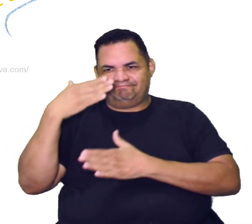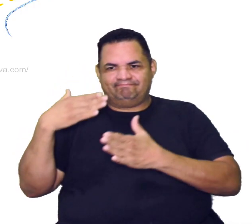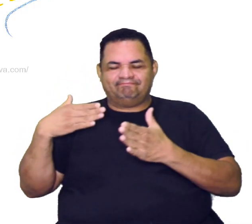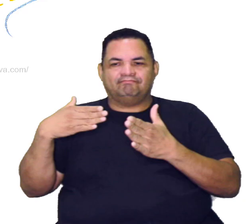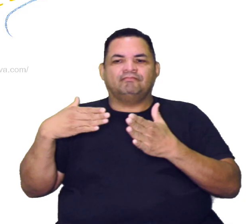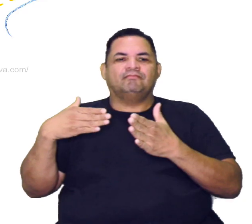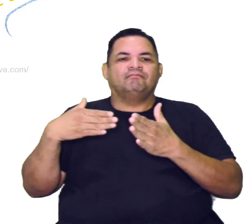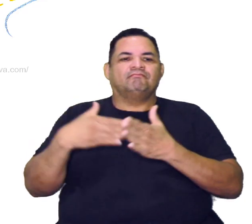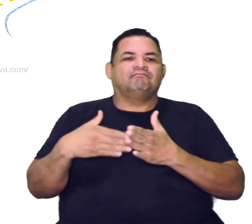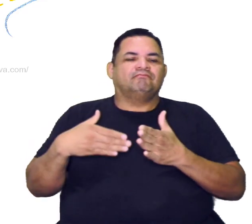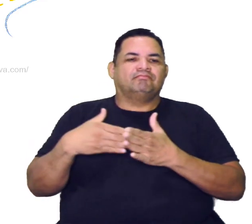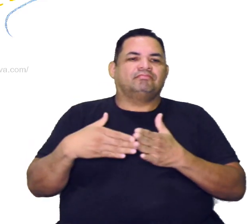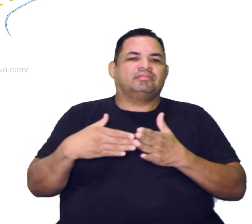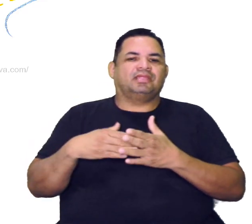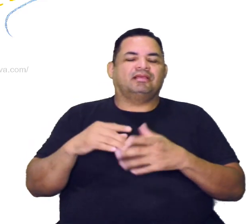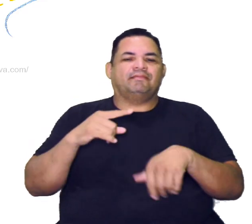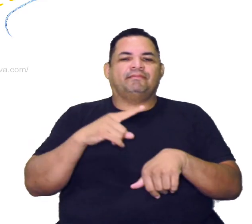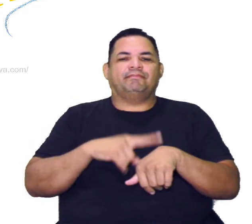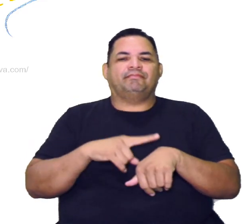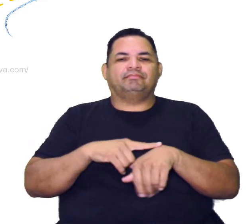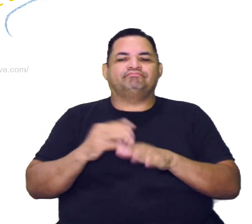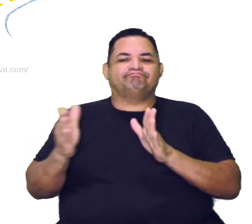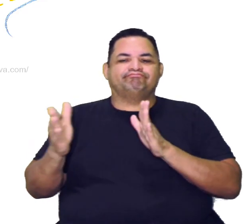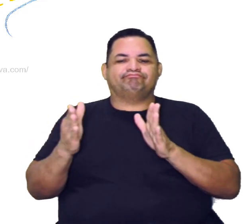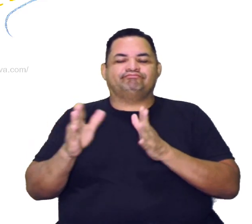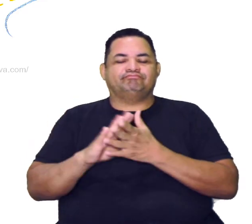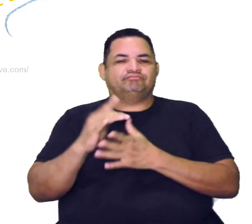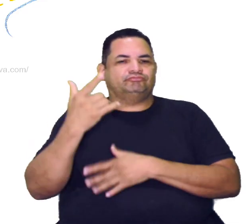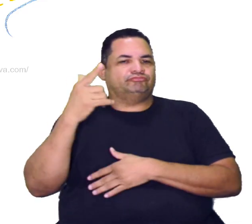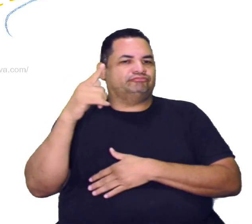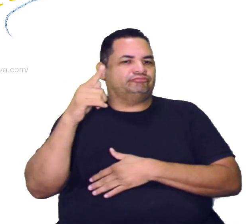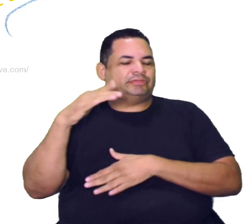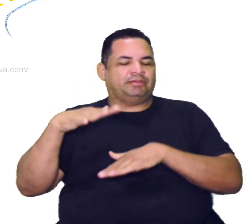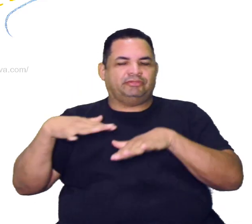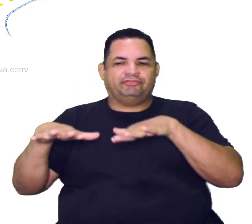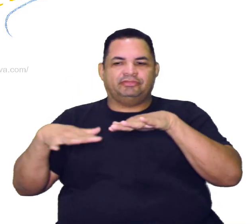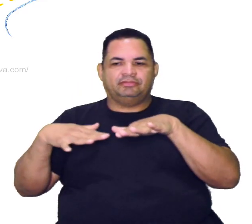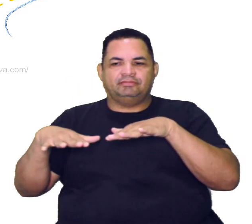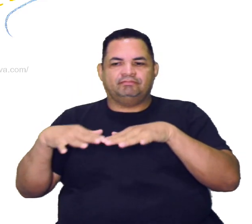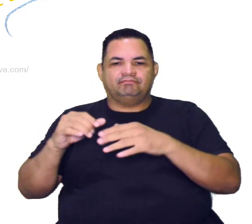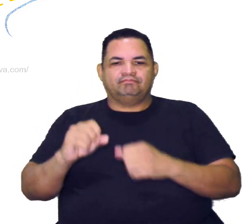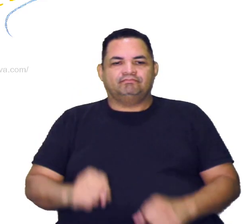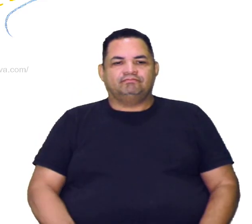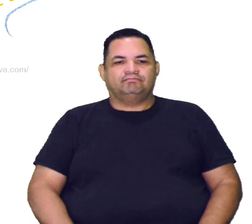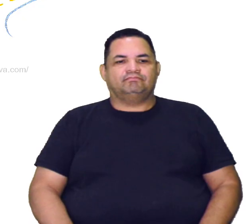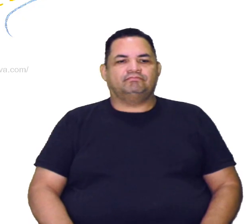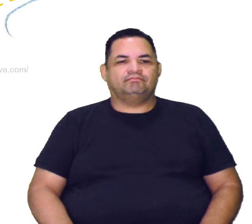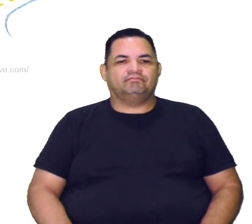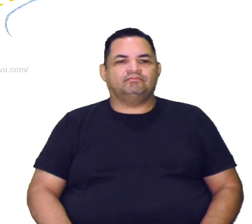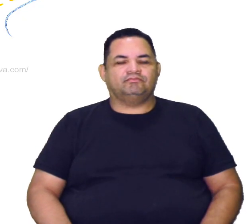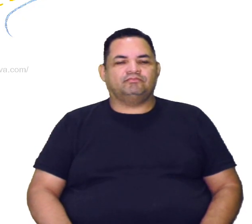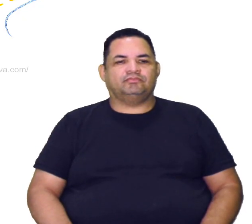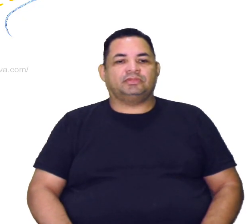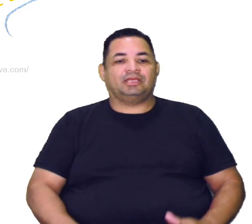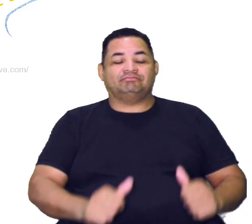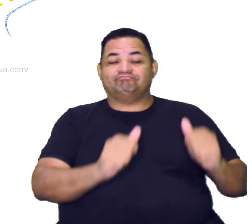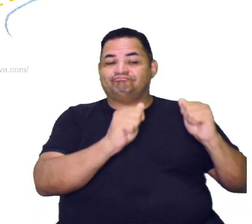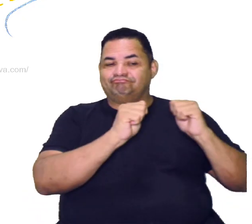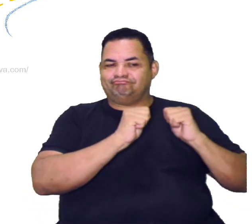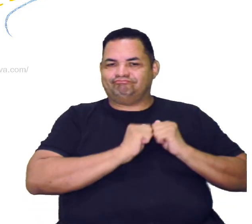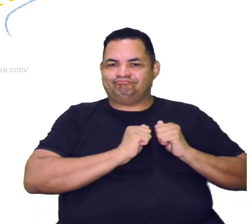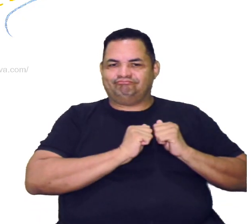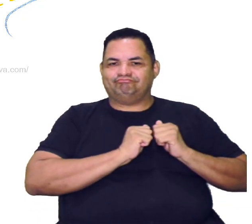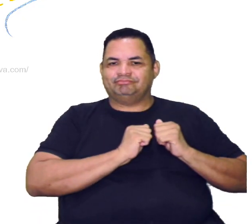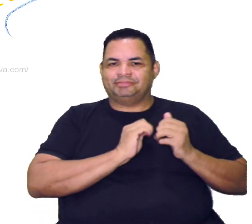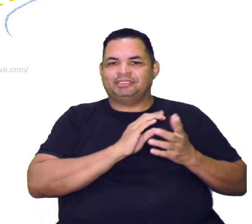delimita-se aí ao tempo gasto em atividades que não envolvem movimento, tá? O sedentarismo é um